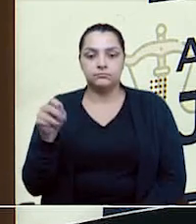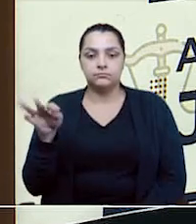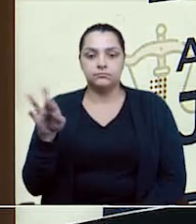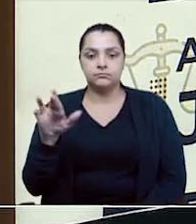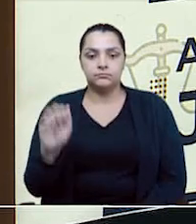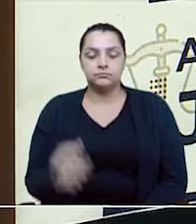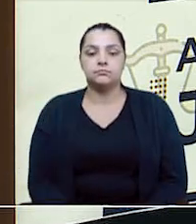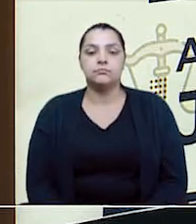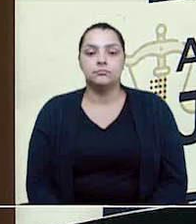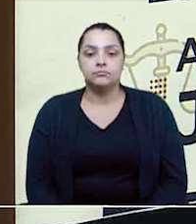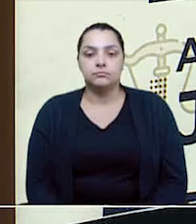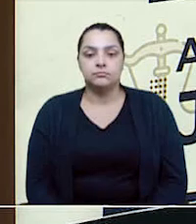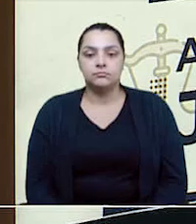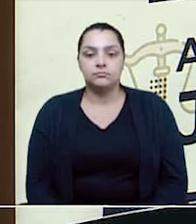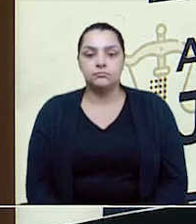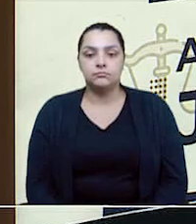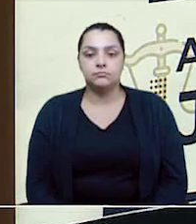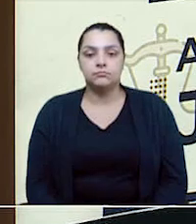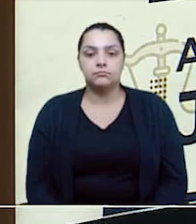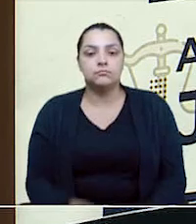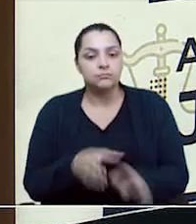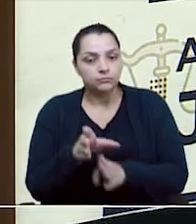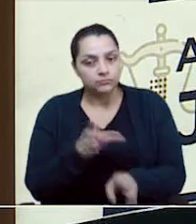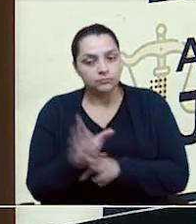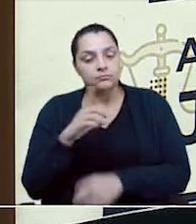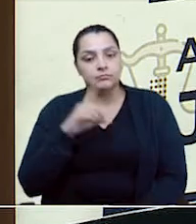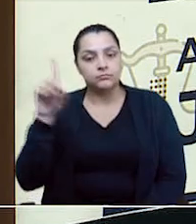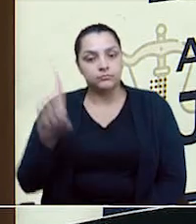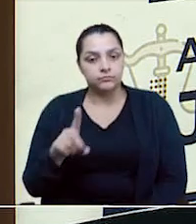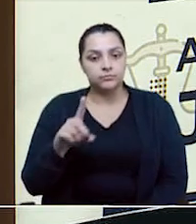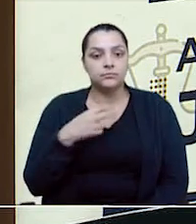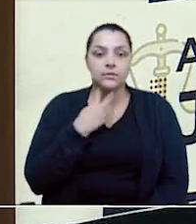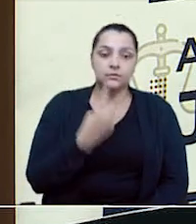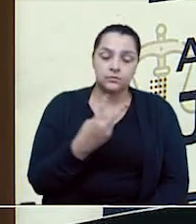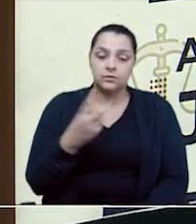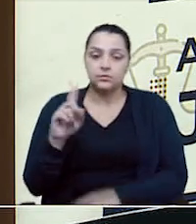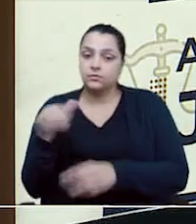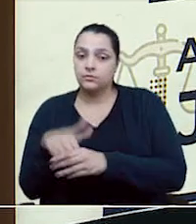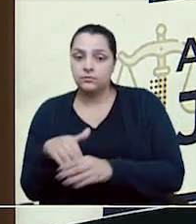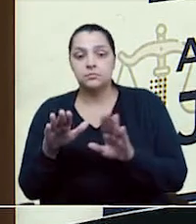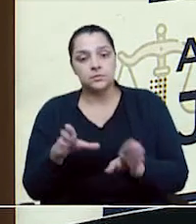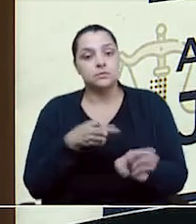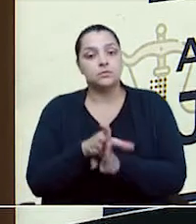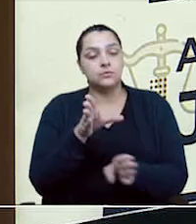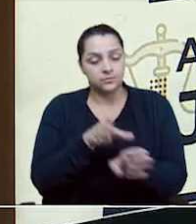no conselho, com direito a voz, não a voto, mas agora também um conselheiro ou